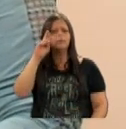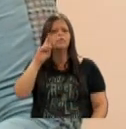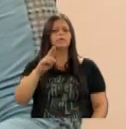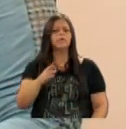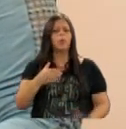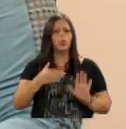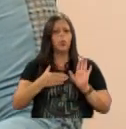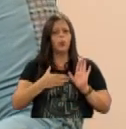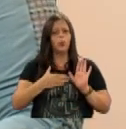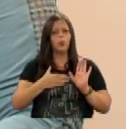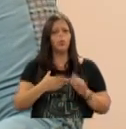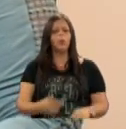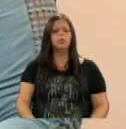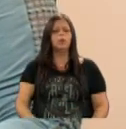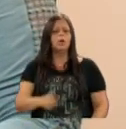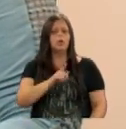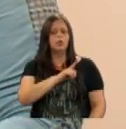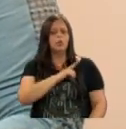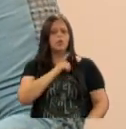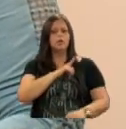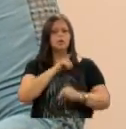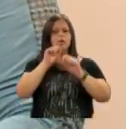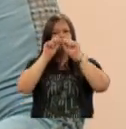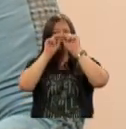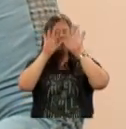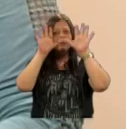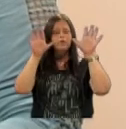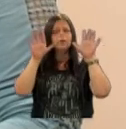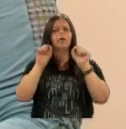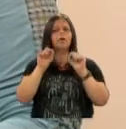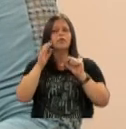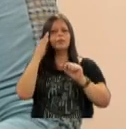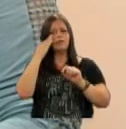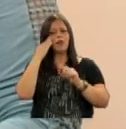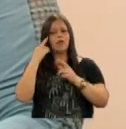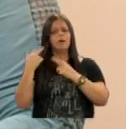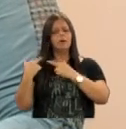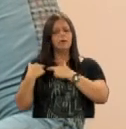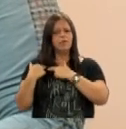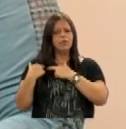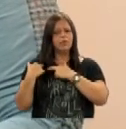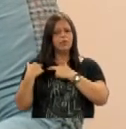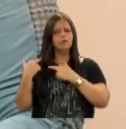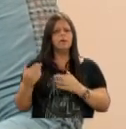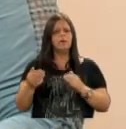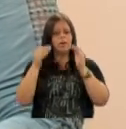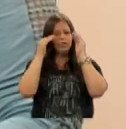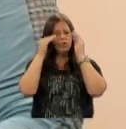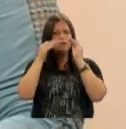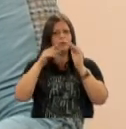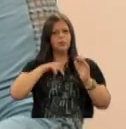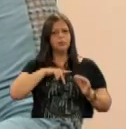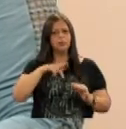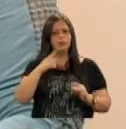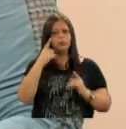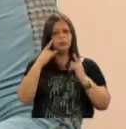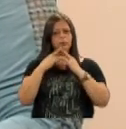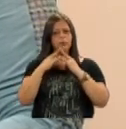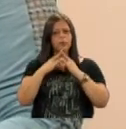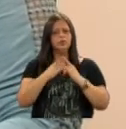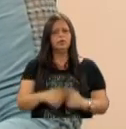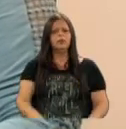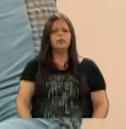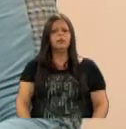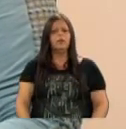diretoria é comprometida com uma gestão transparente e que saiba da responsabilidade ao assumir a presidência